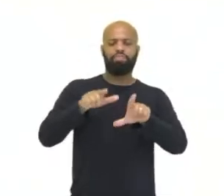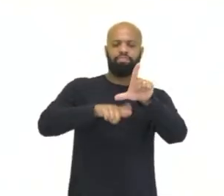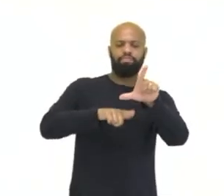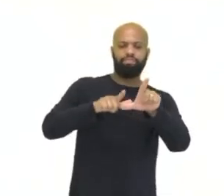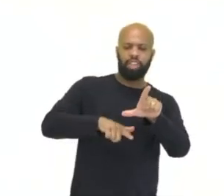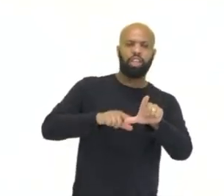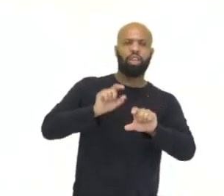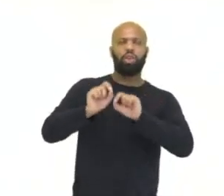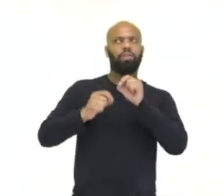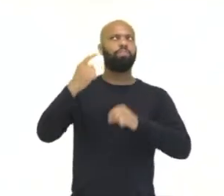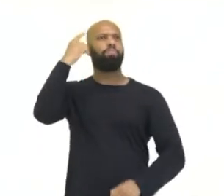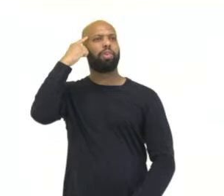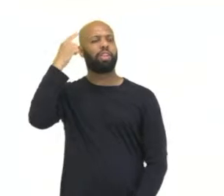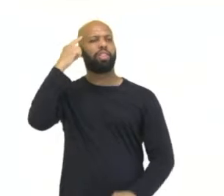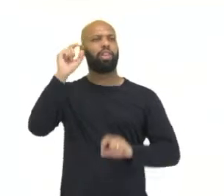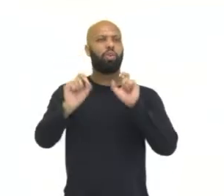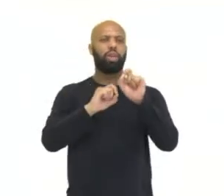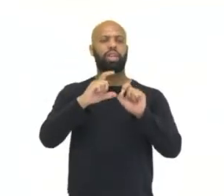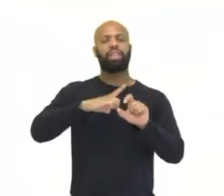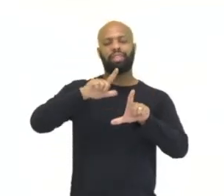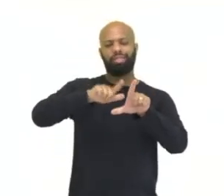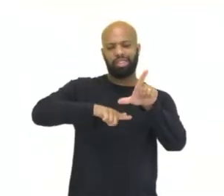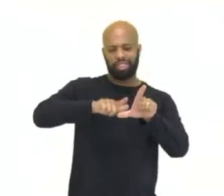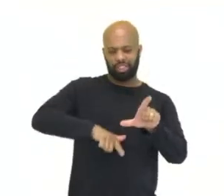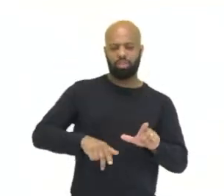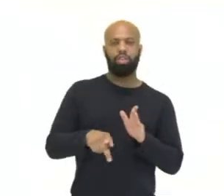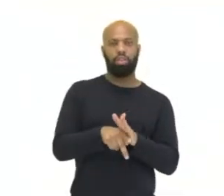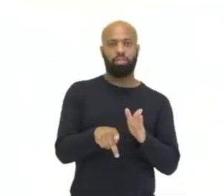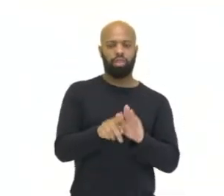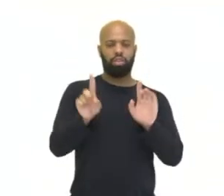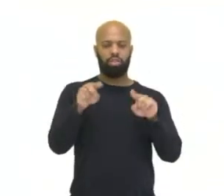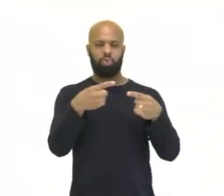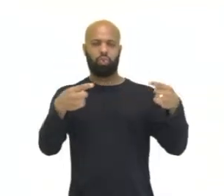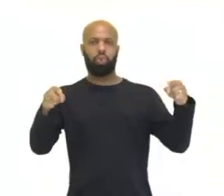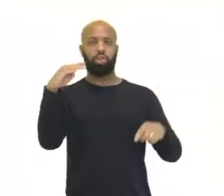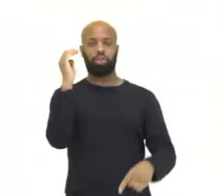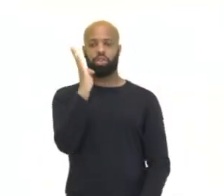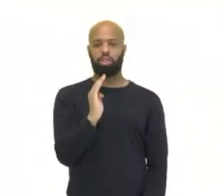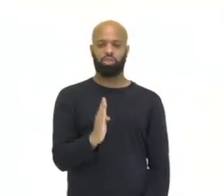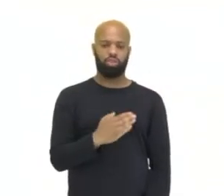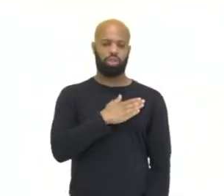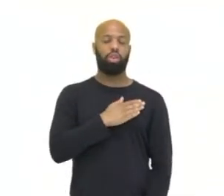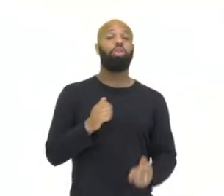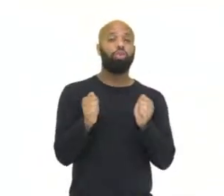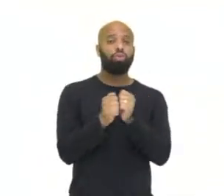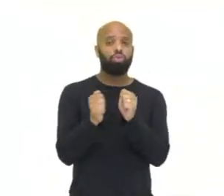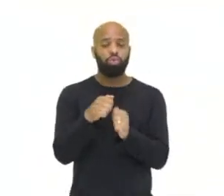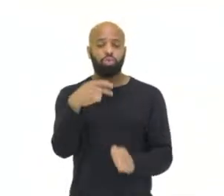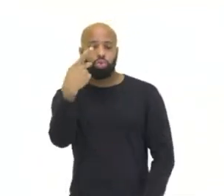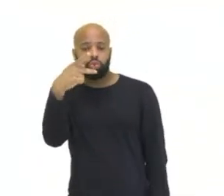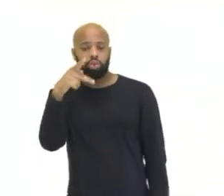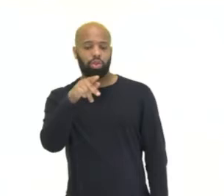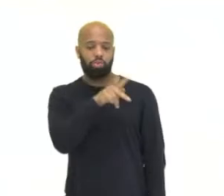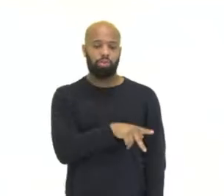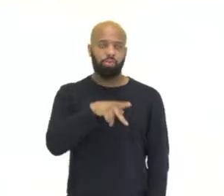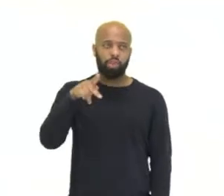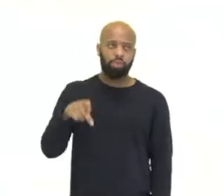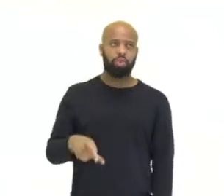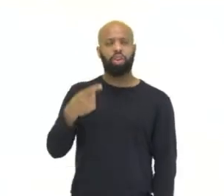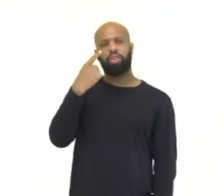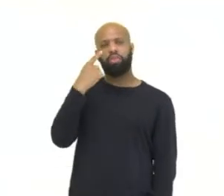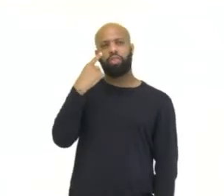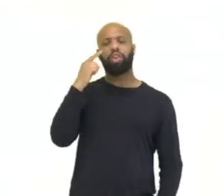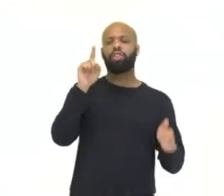as estrofes, sobre as passagens do hino nacional. Então, junto ao seu professor, explore cada um